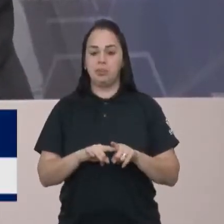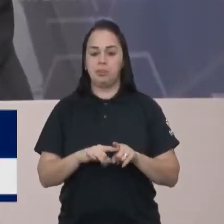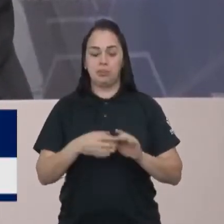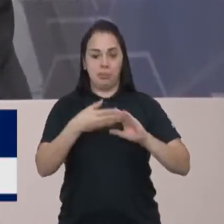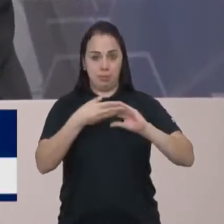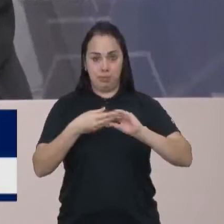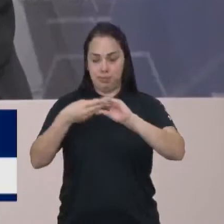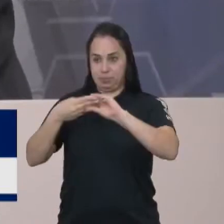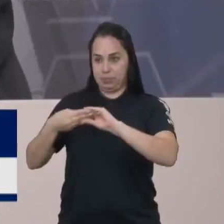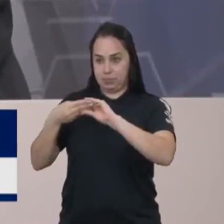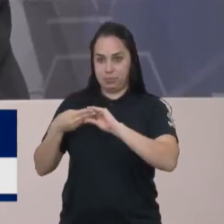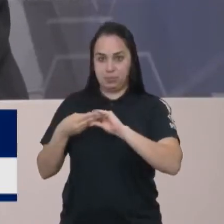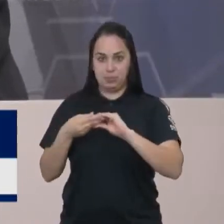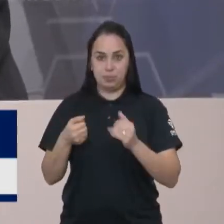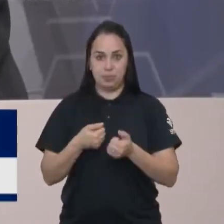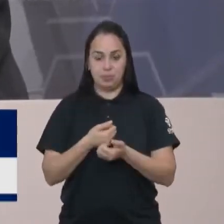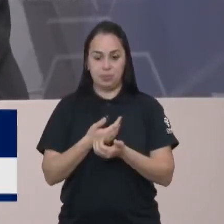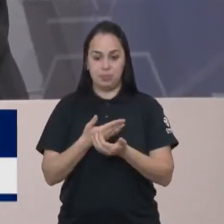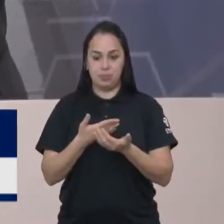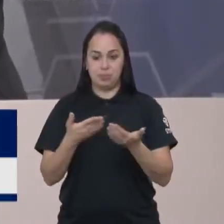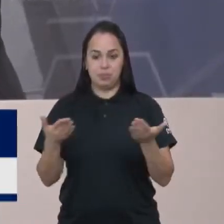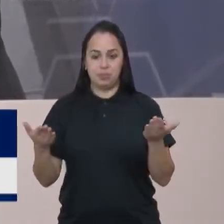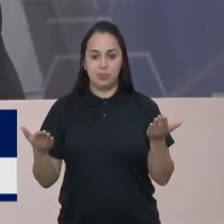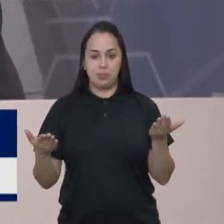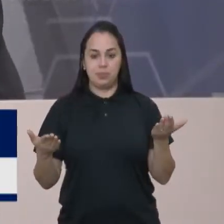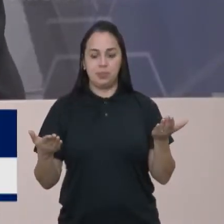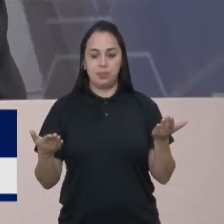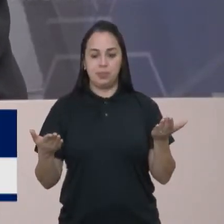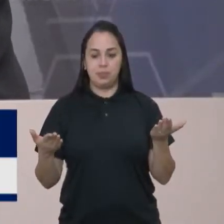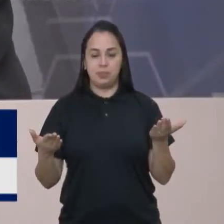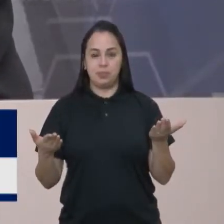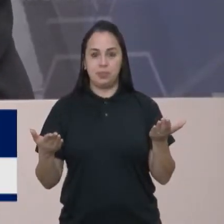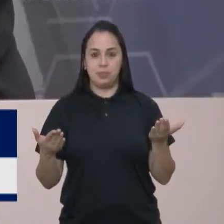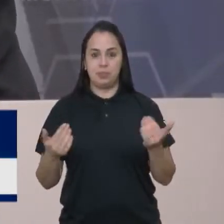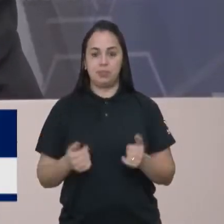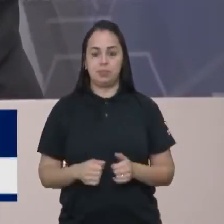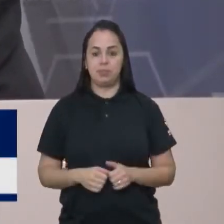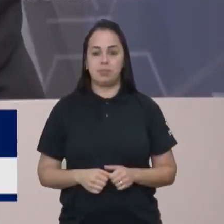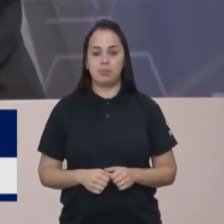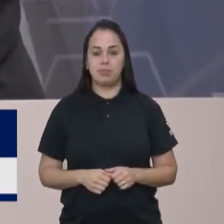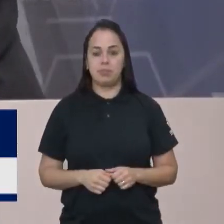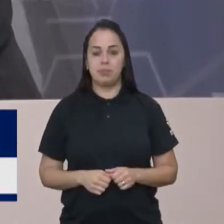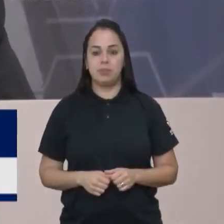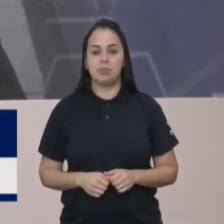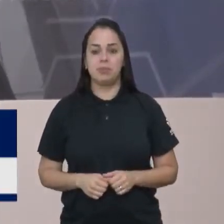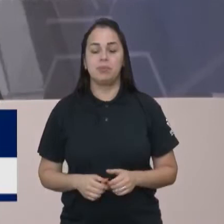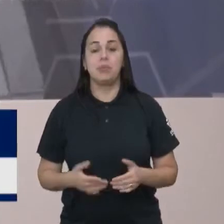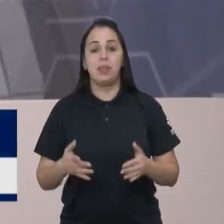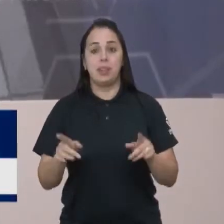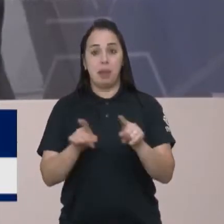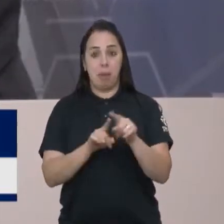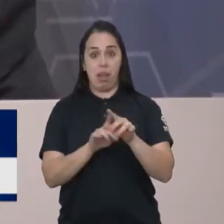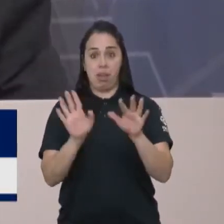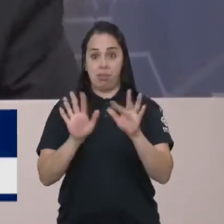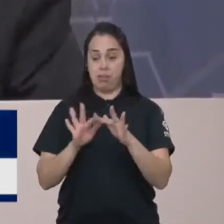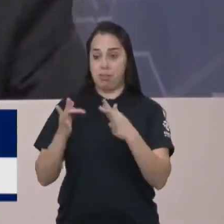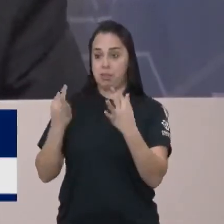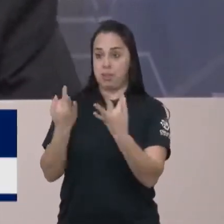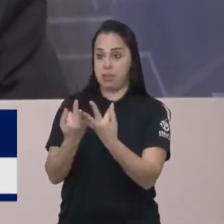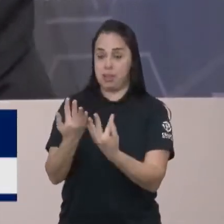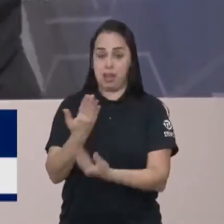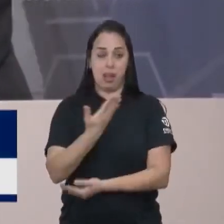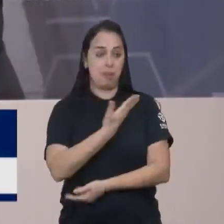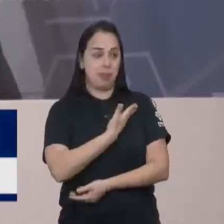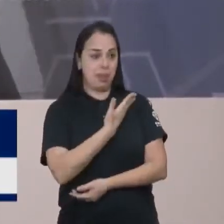saúdo os demais integrantes da mesa diretora e autoridades presentes. Queridos familiares,